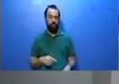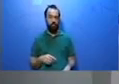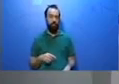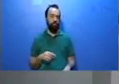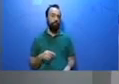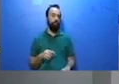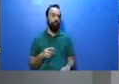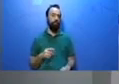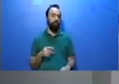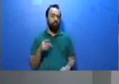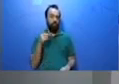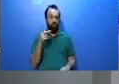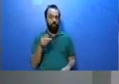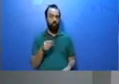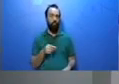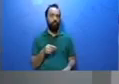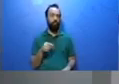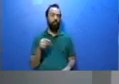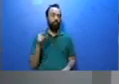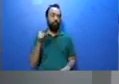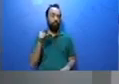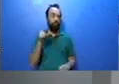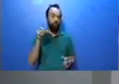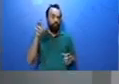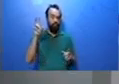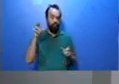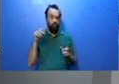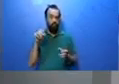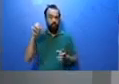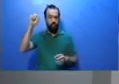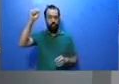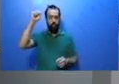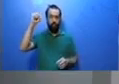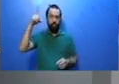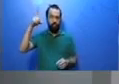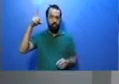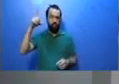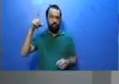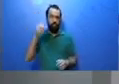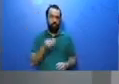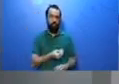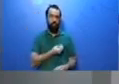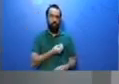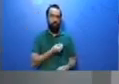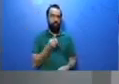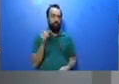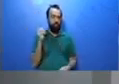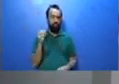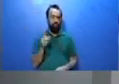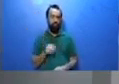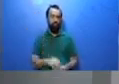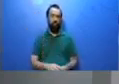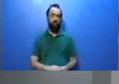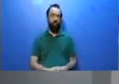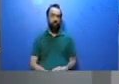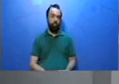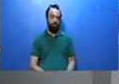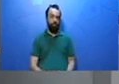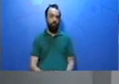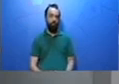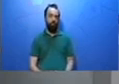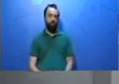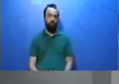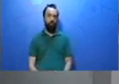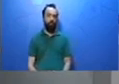ponto final. Aqui não tem mais palavrinhas para você ir até o final da linha. Por isso que eu parei aqui. Acabou, é um parágrafo mais